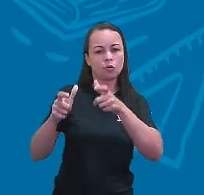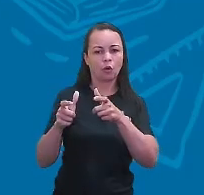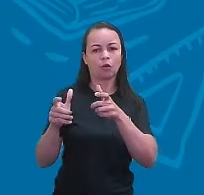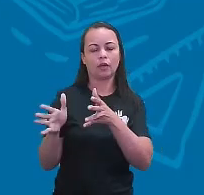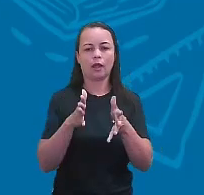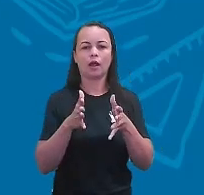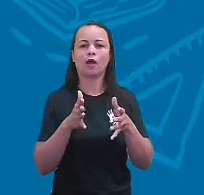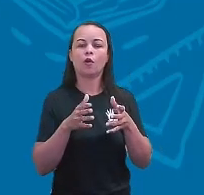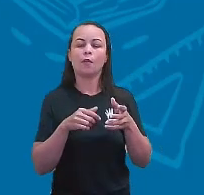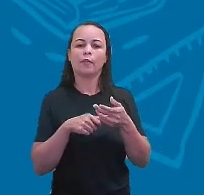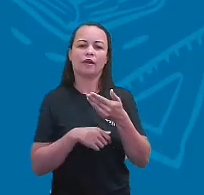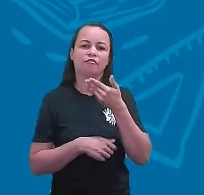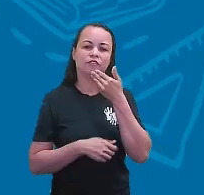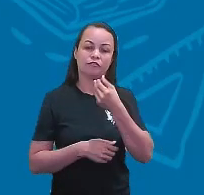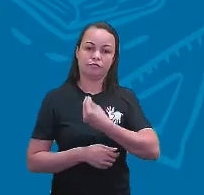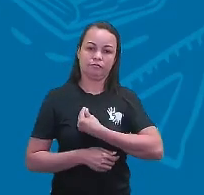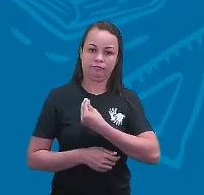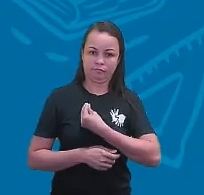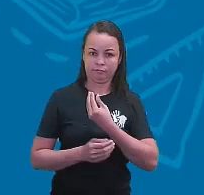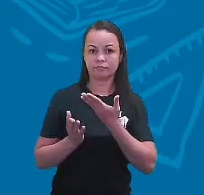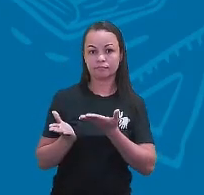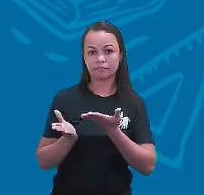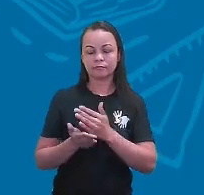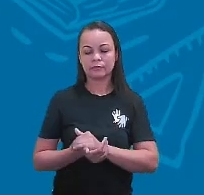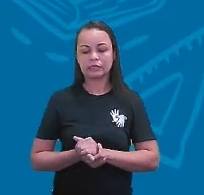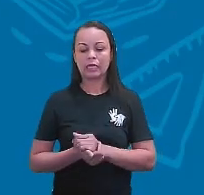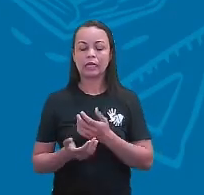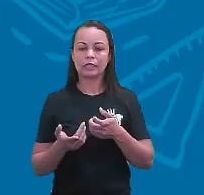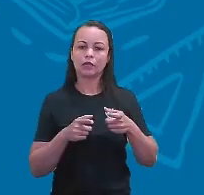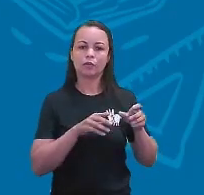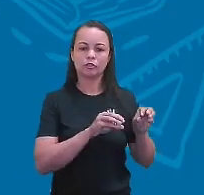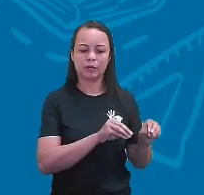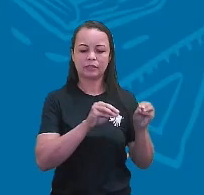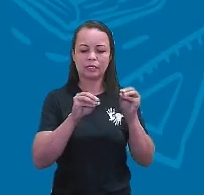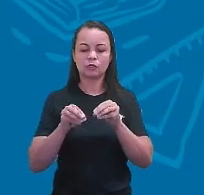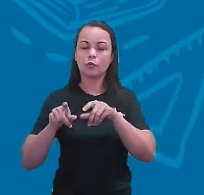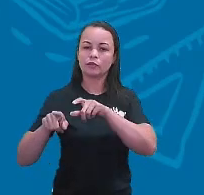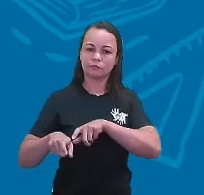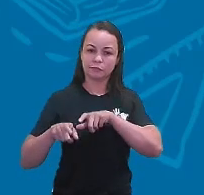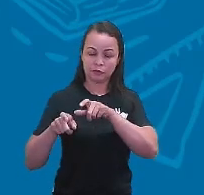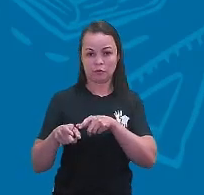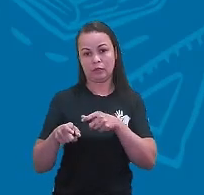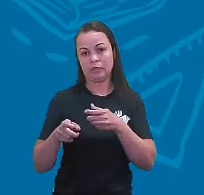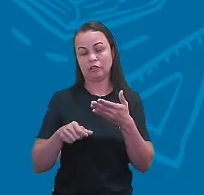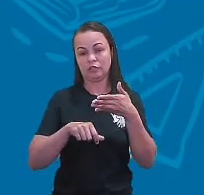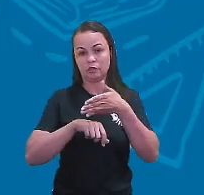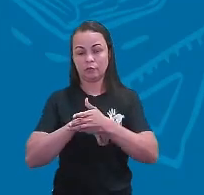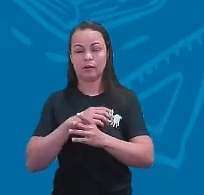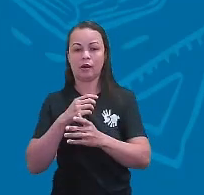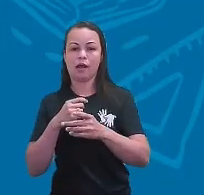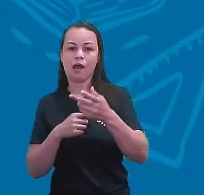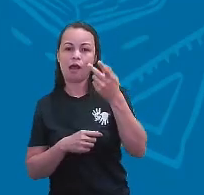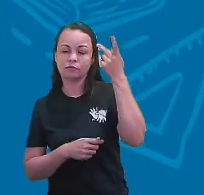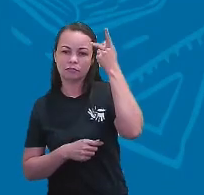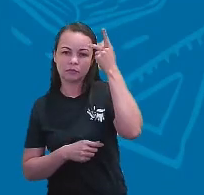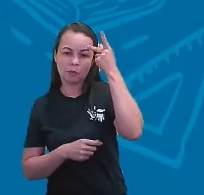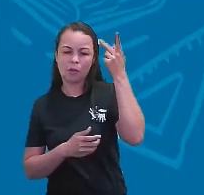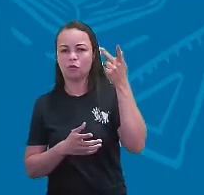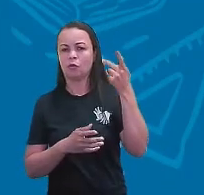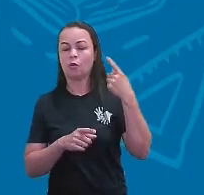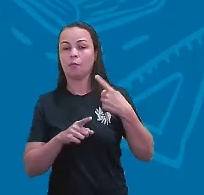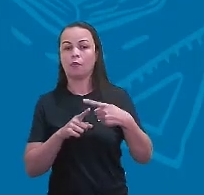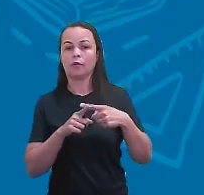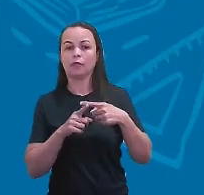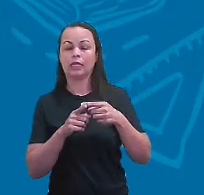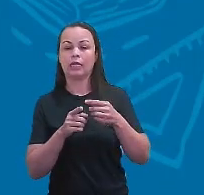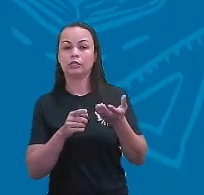para a busca de condições melhores de vida. Eles praticaram o êxodo rural e eles vinham geralmente para São Paulo, porque naquela época, São Paulo era a terra